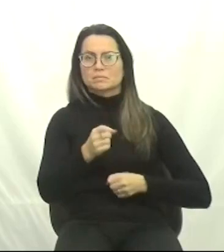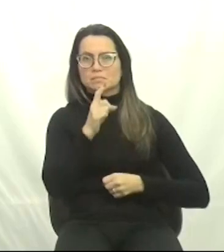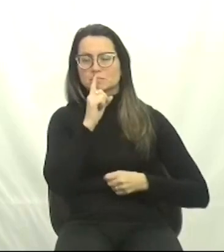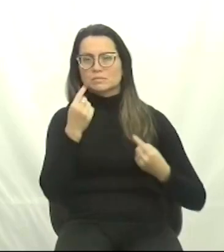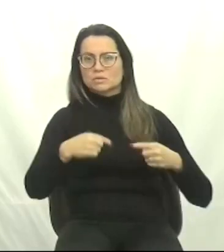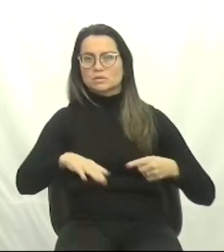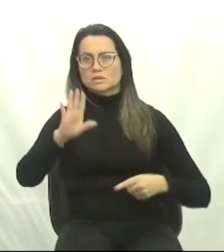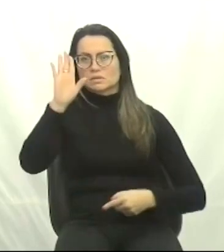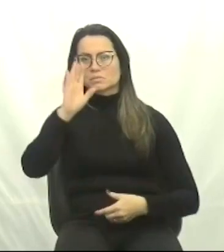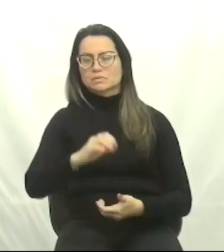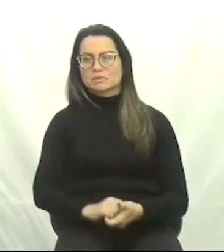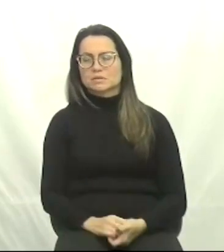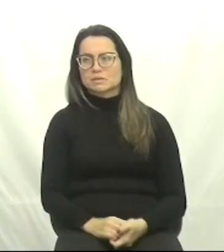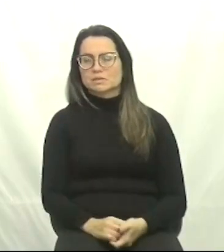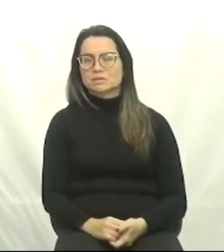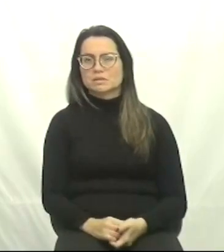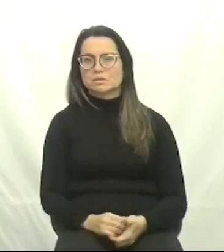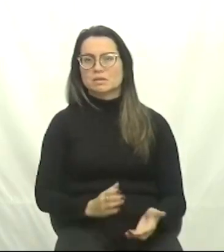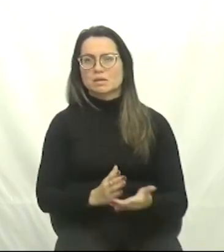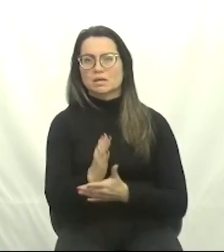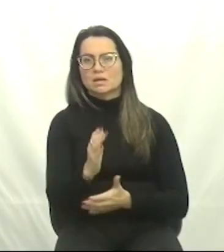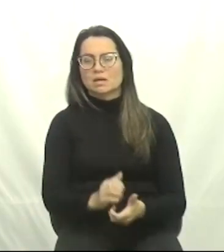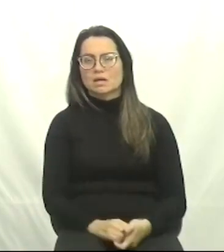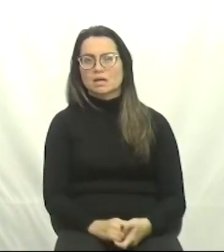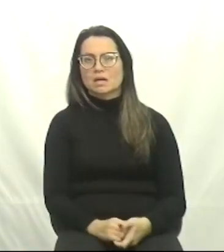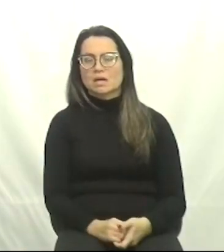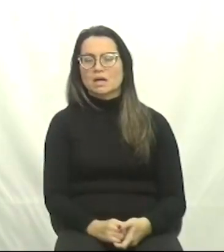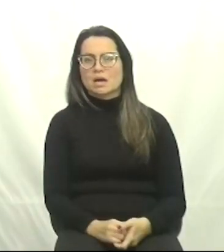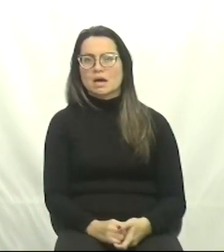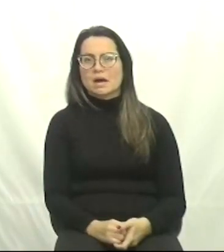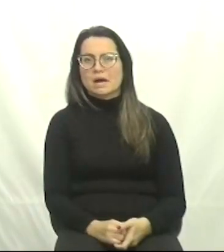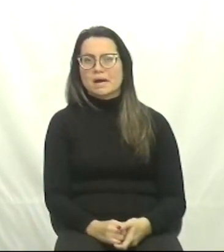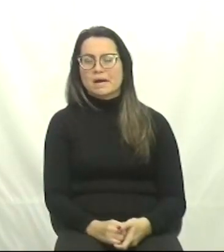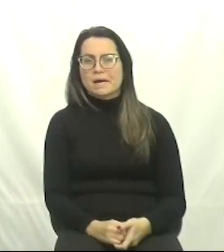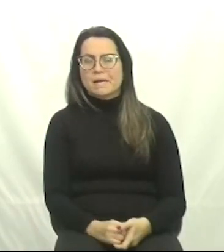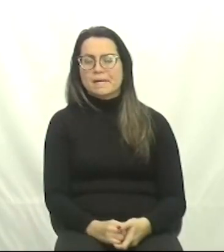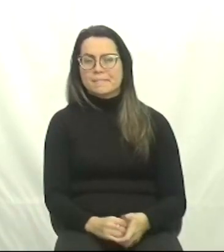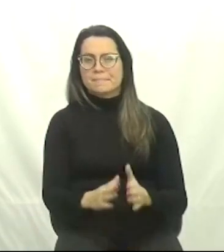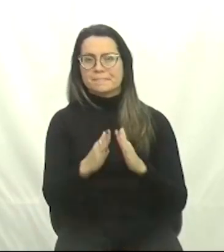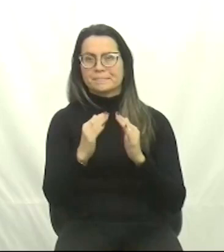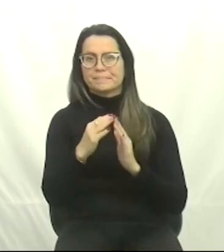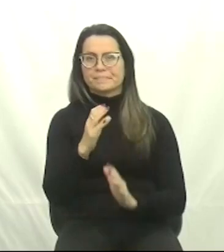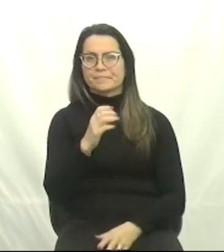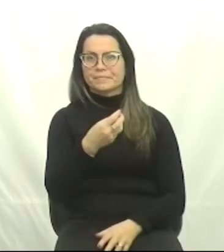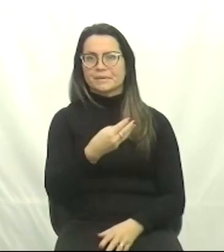permaneçam como estão, os contrários se manifestem. Aprovado por unanimidade. Requerimento